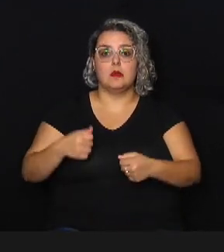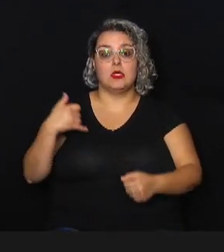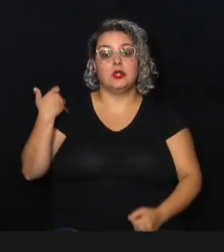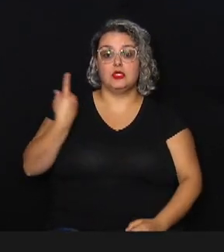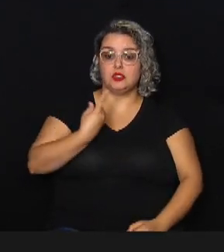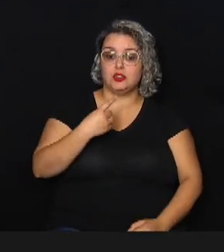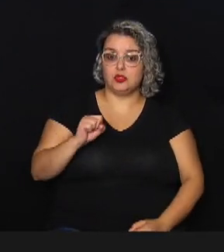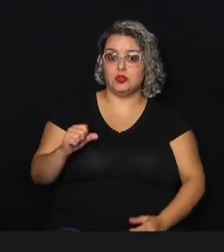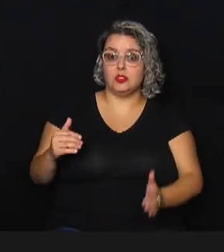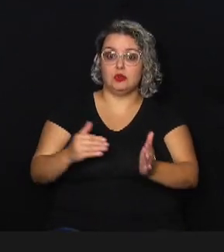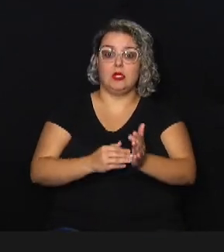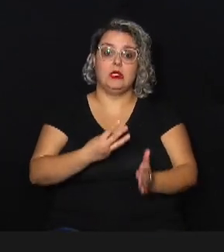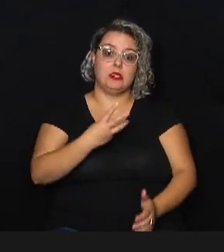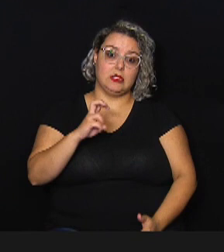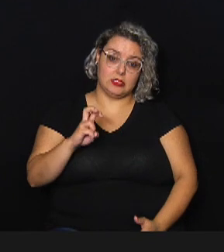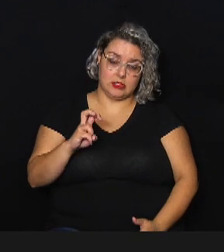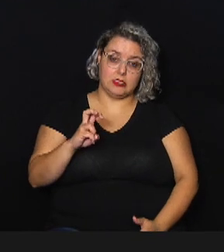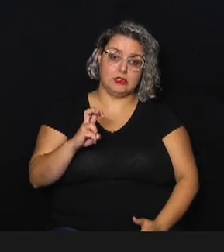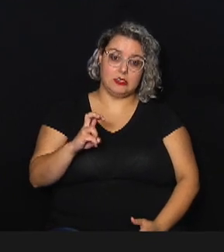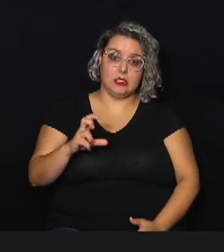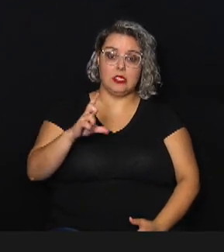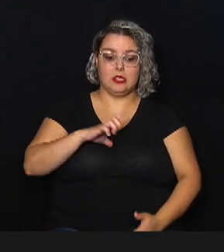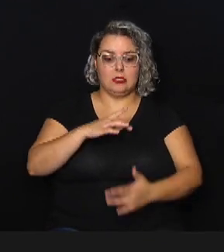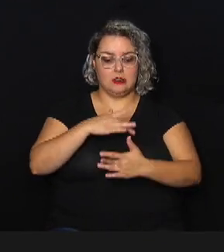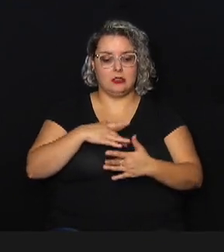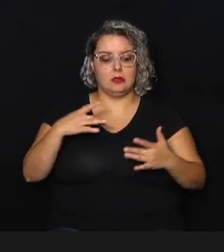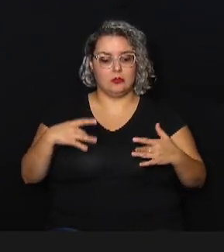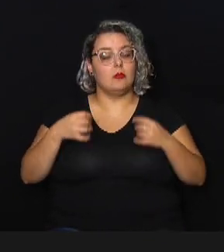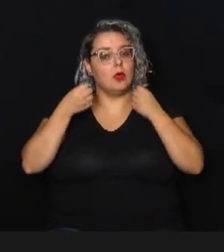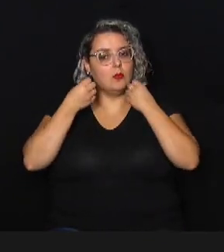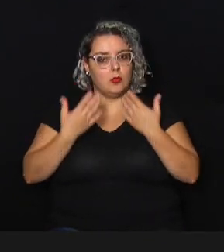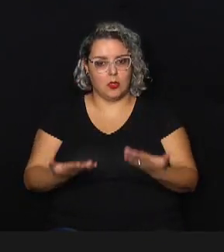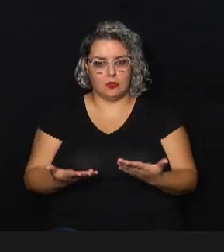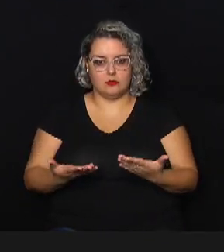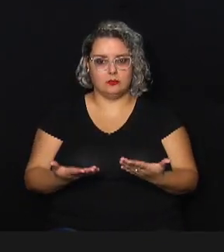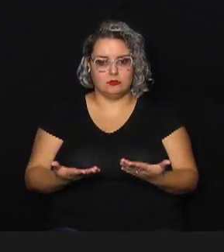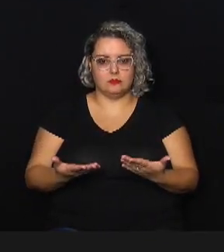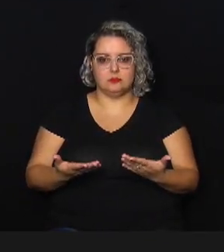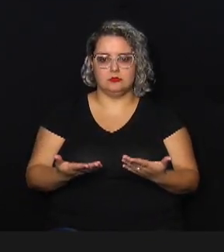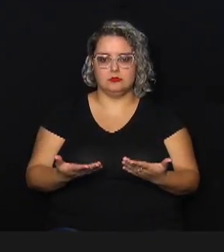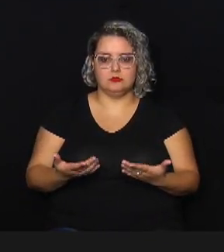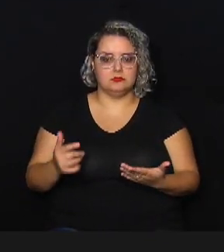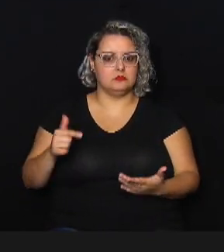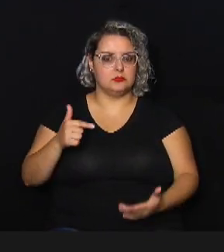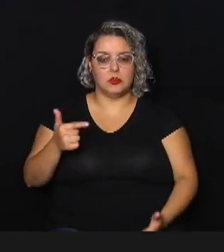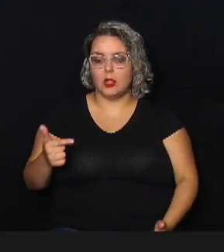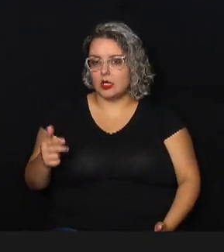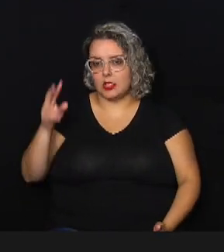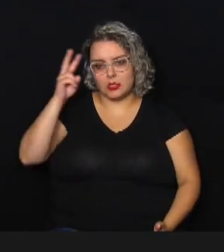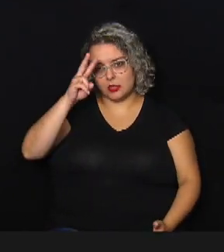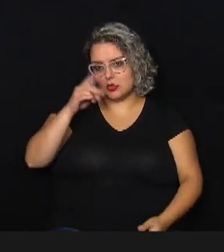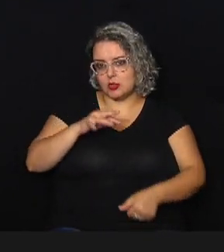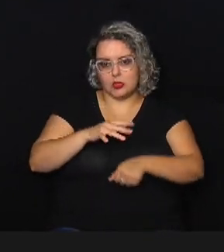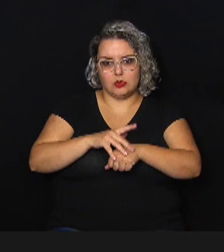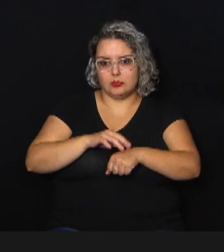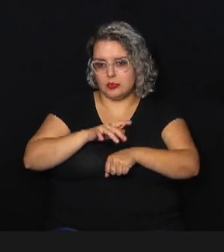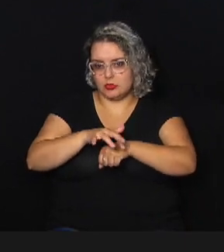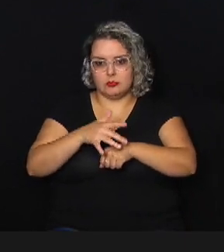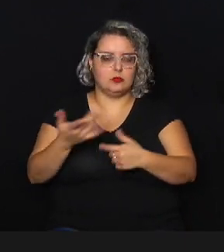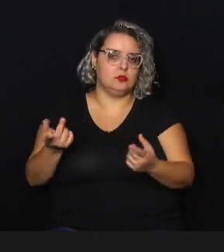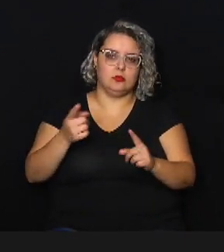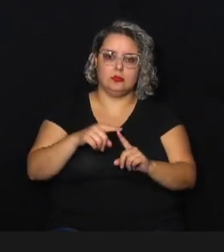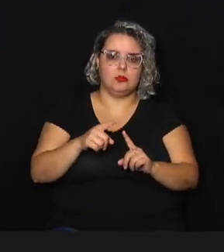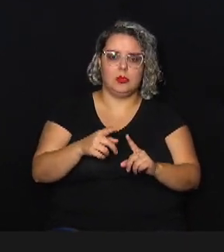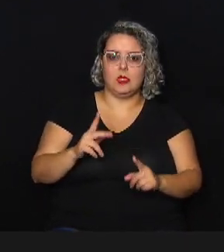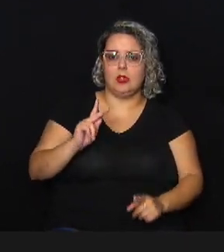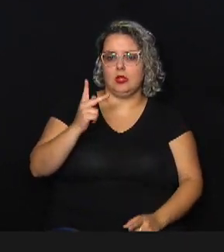e 35 anos e ter uma boa saúde, tá? Mas não ter histórico de doenças infecciosas, tipo